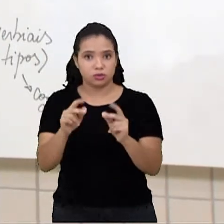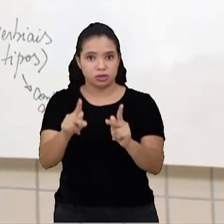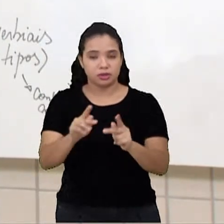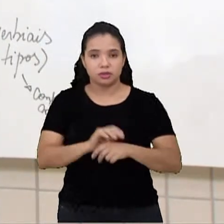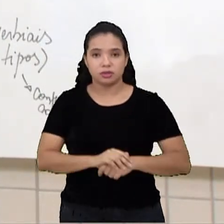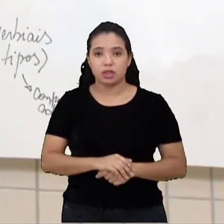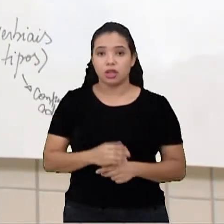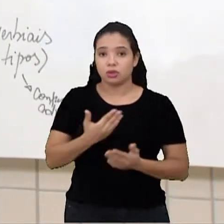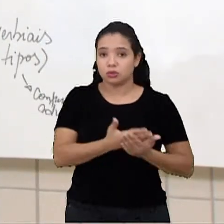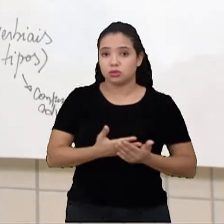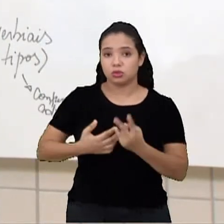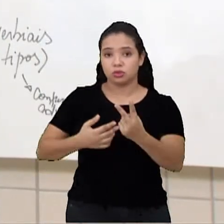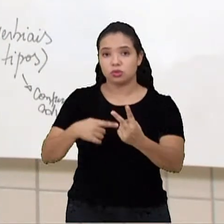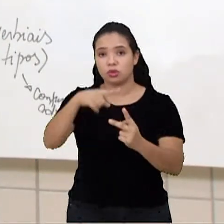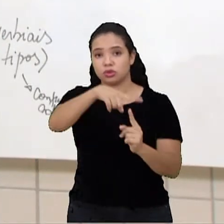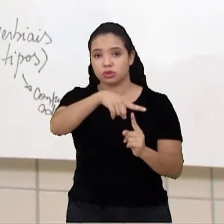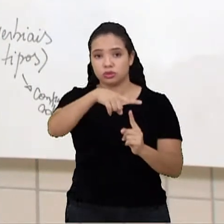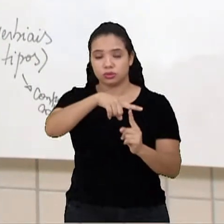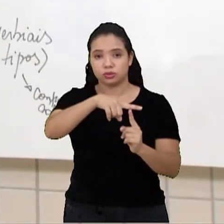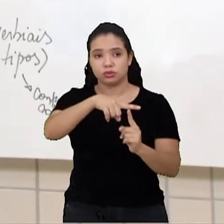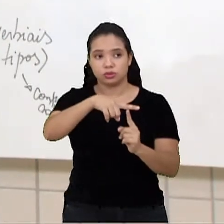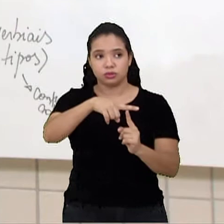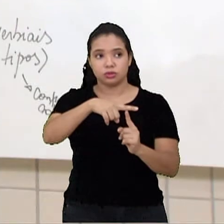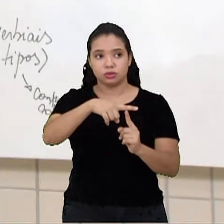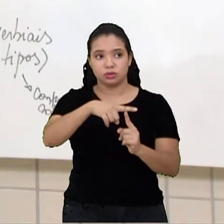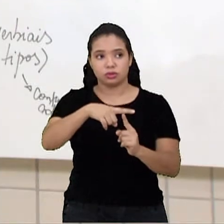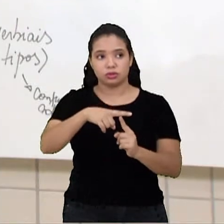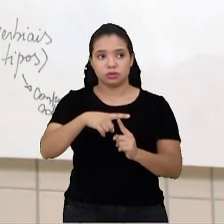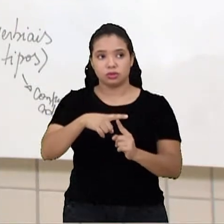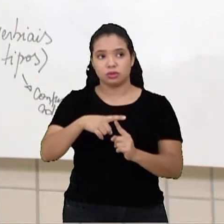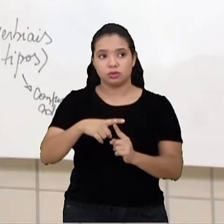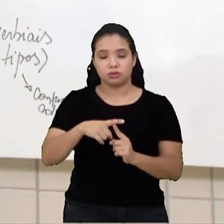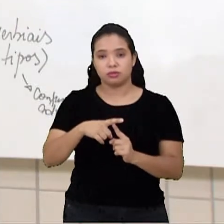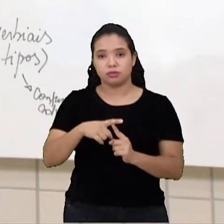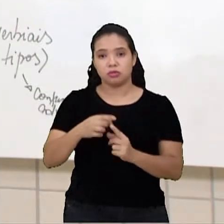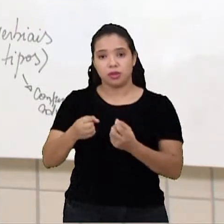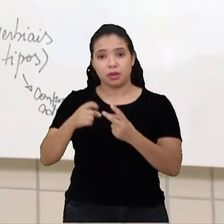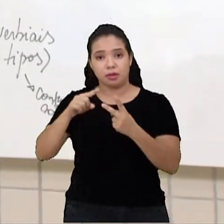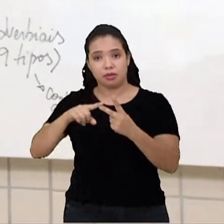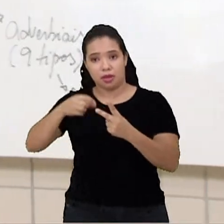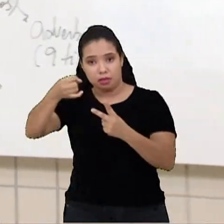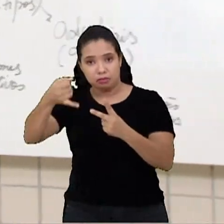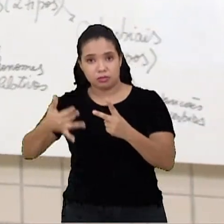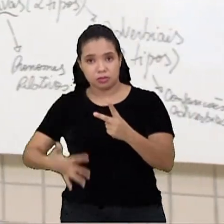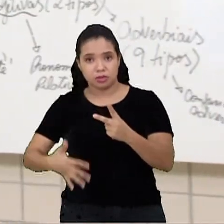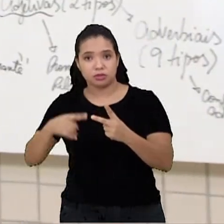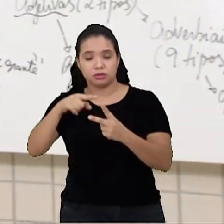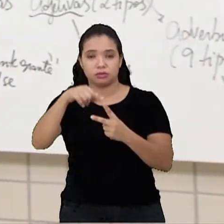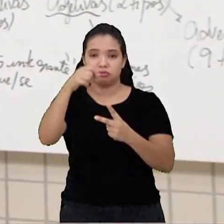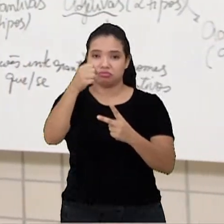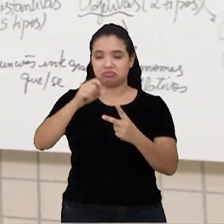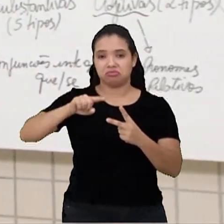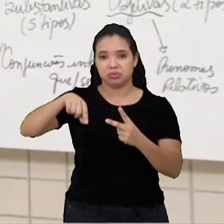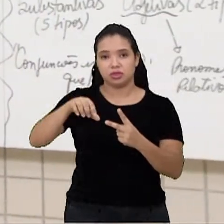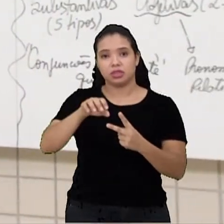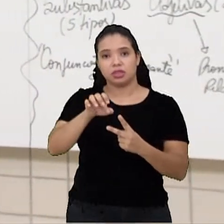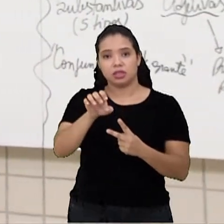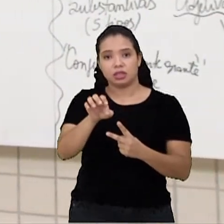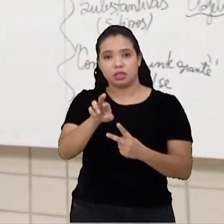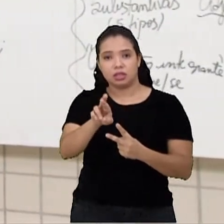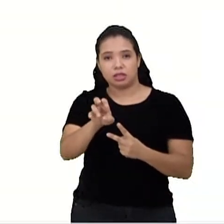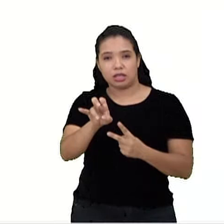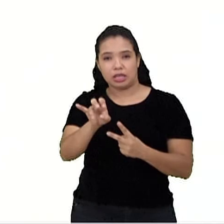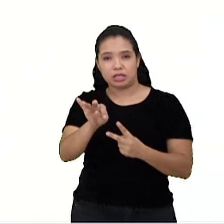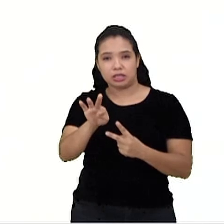2 tipos delas, que é as restritivas e as explicativas. Então vamos na tela, por favor.